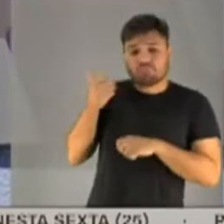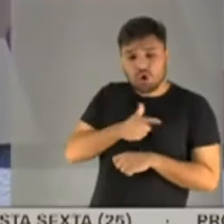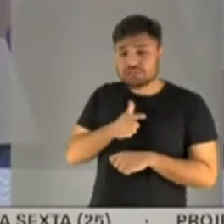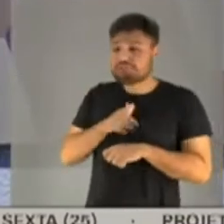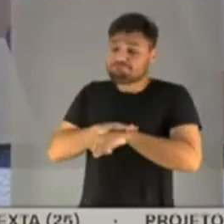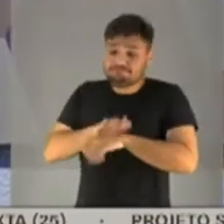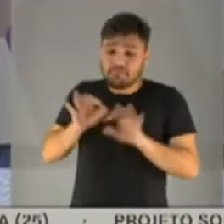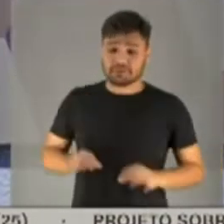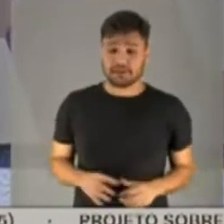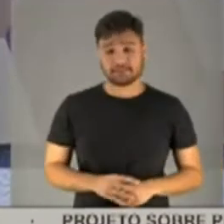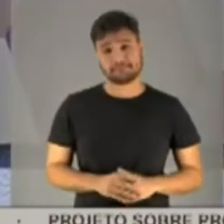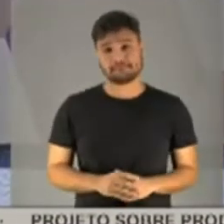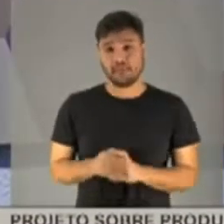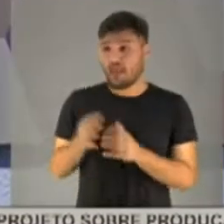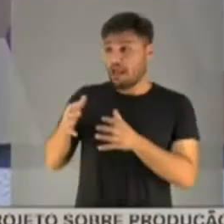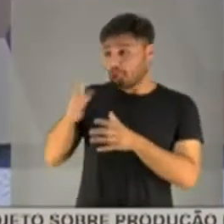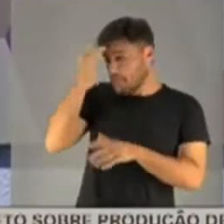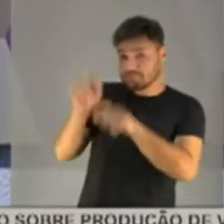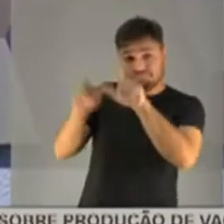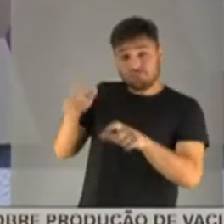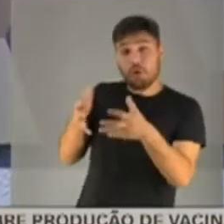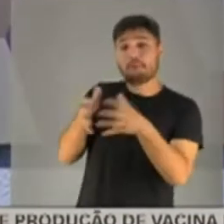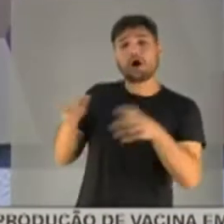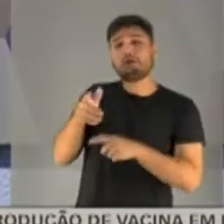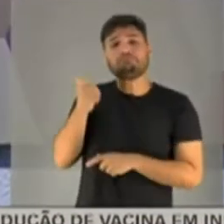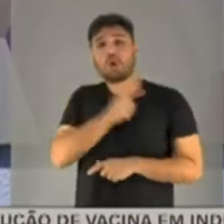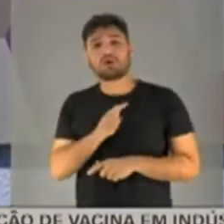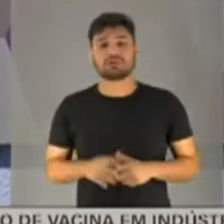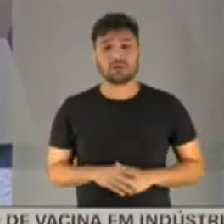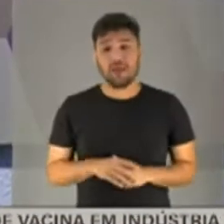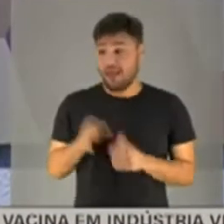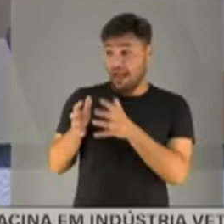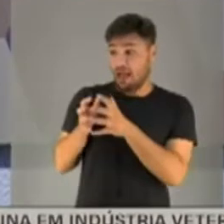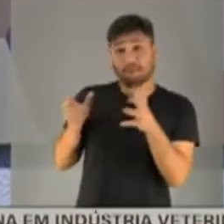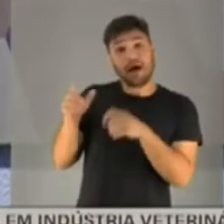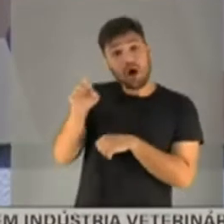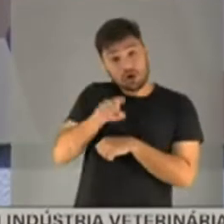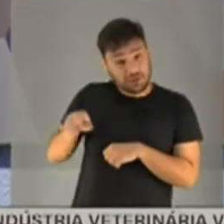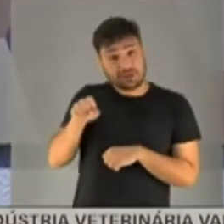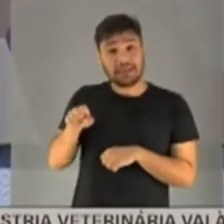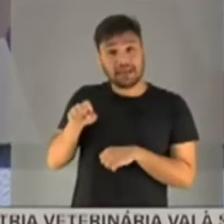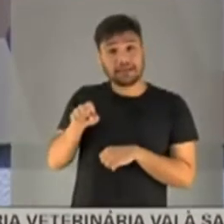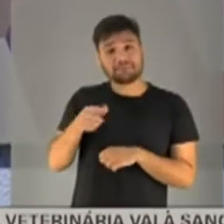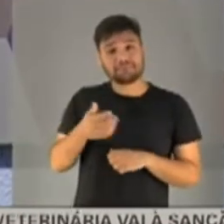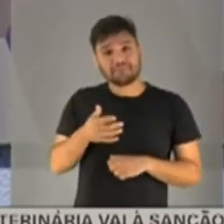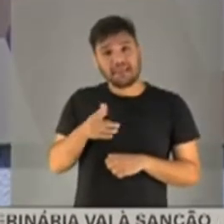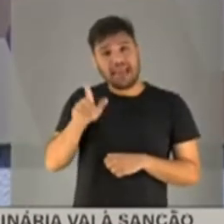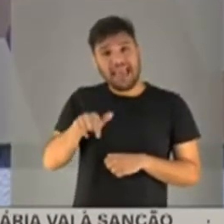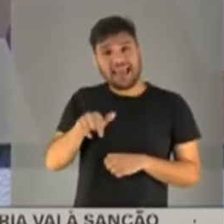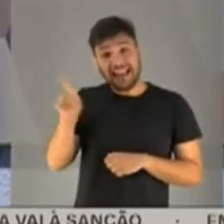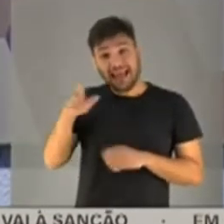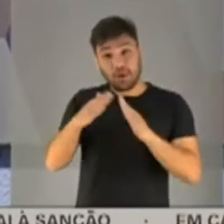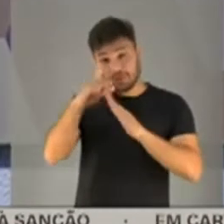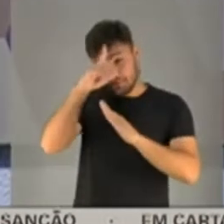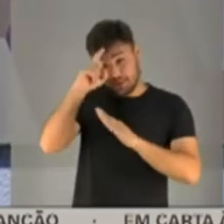tempo. Boa parte dessas pessoas não tiveram condição de acesso. E a maioria, como o segundo número mostra, foi na unidade pública.